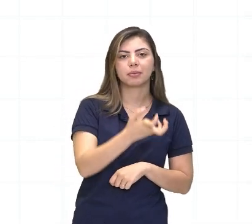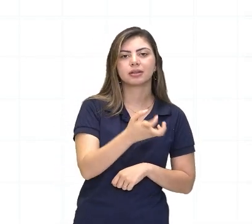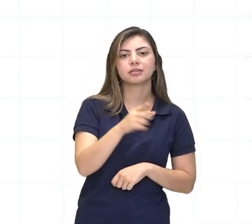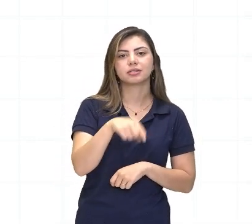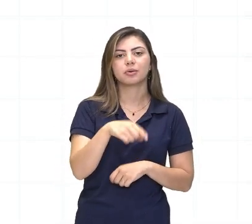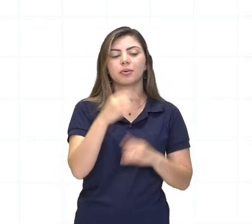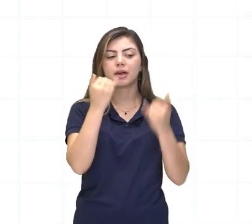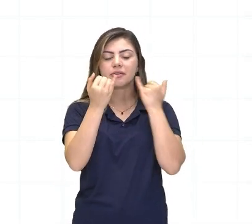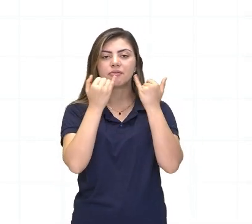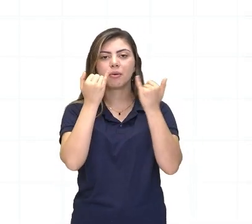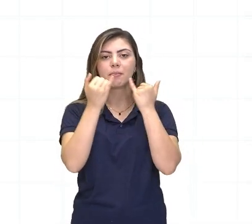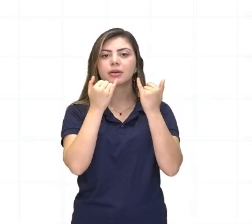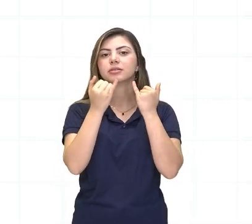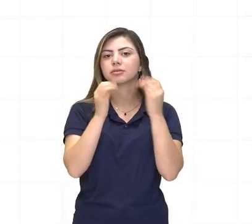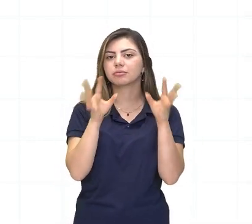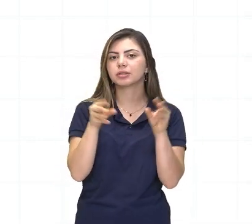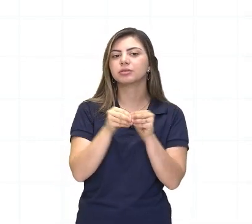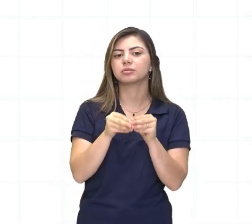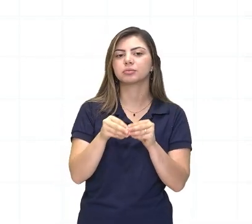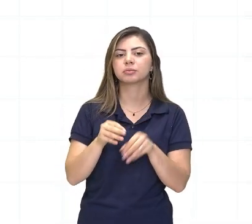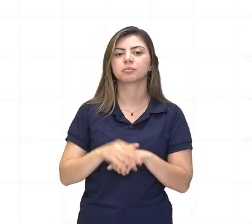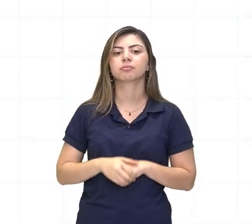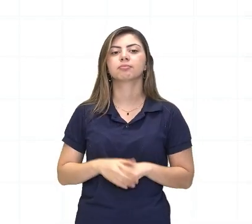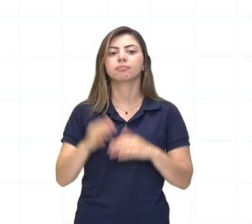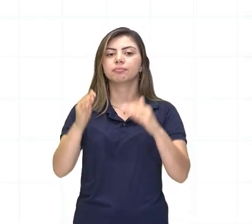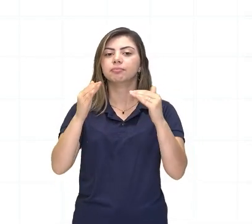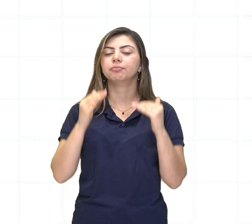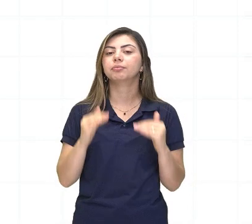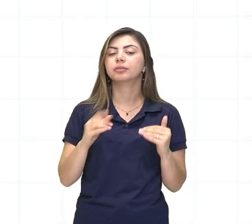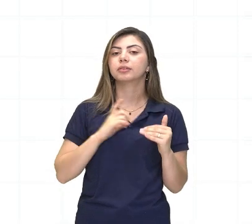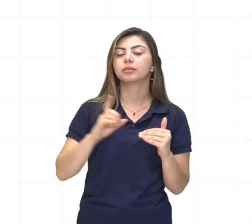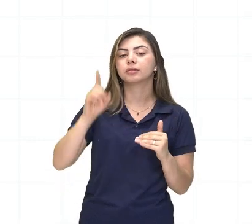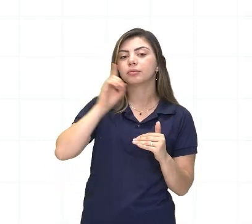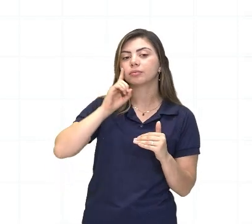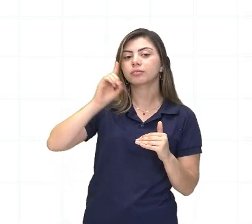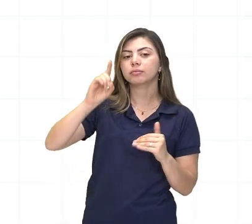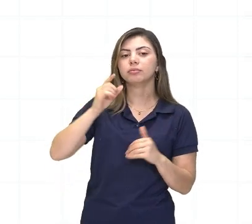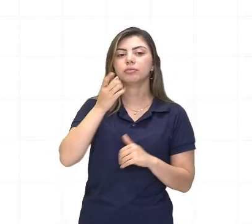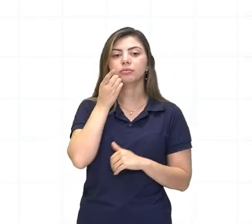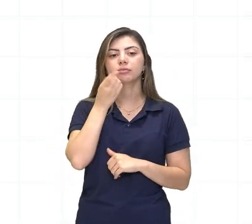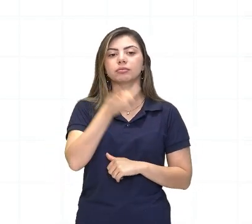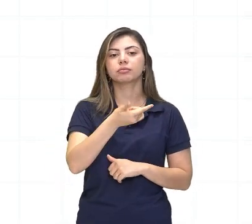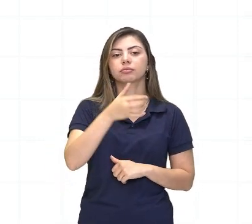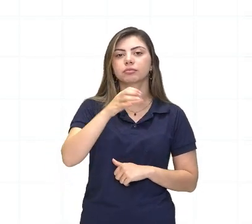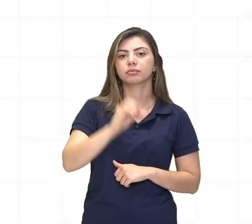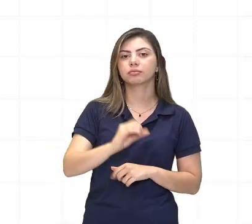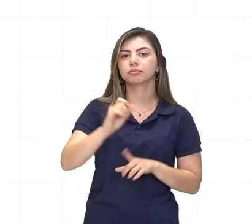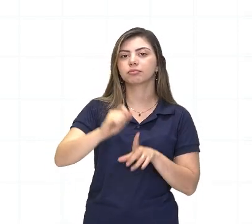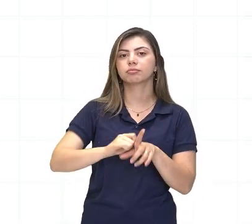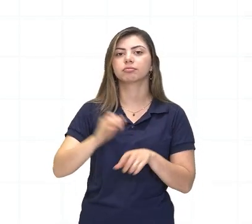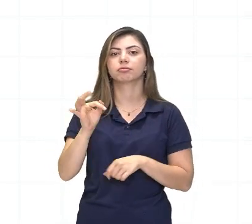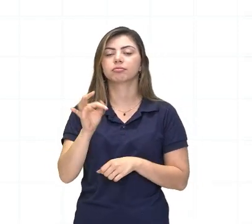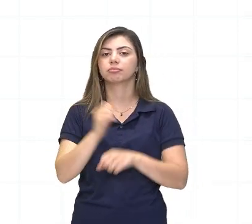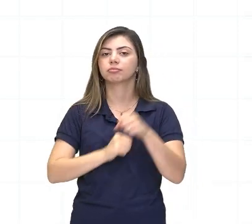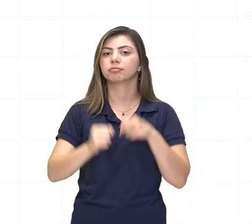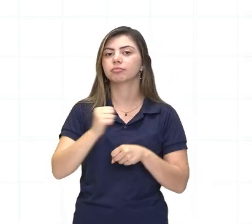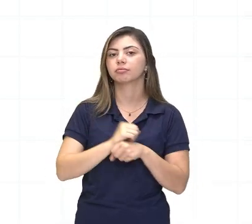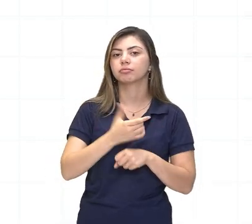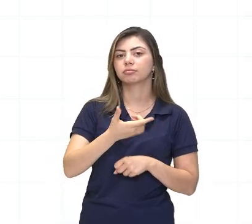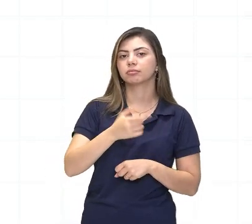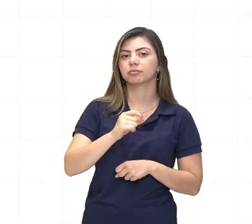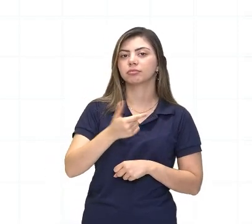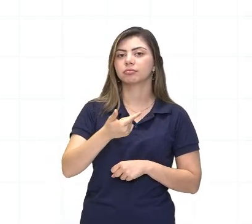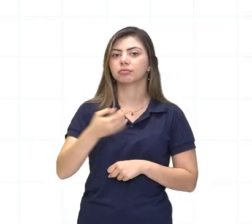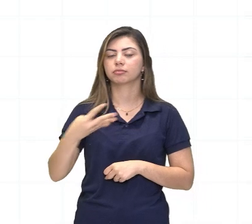reportagem, o que vai ser tratado. Logo abaixo eu tenho a data, então a gente tem ali 29 de fevereiro de 2024. É importante